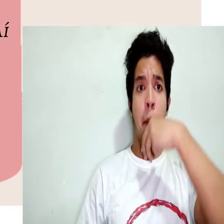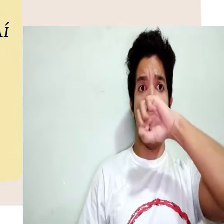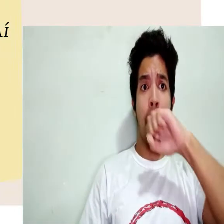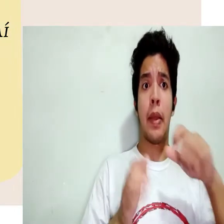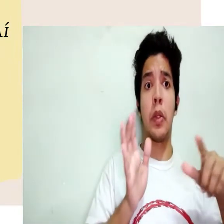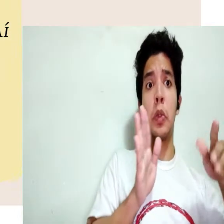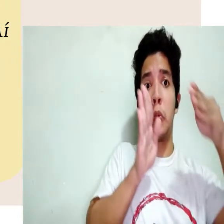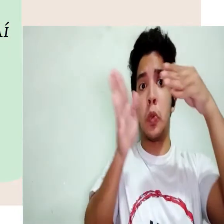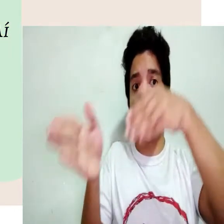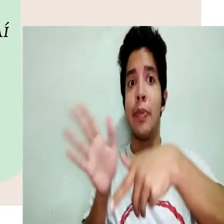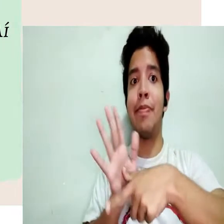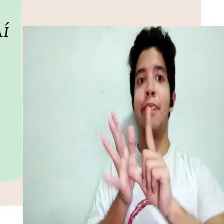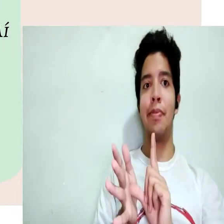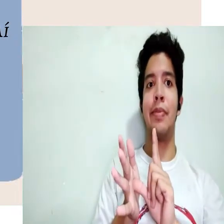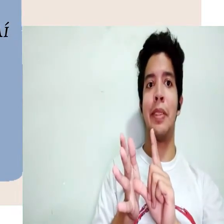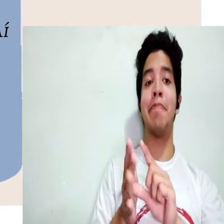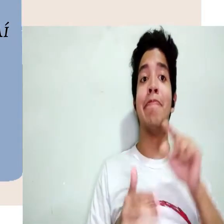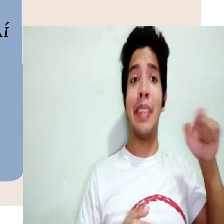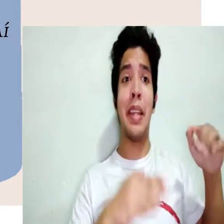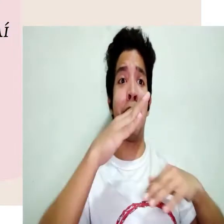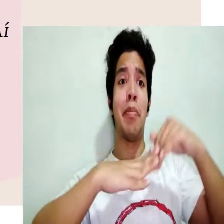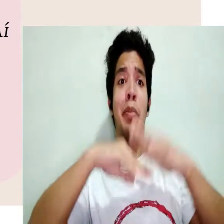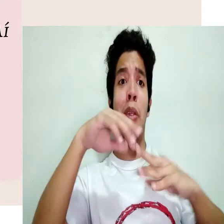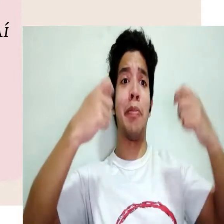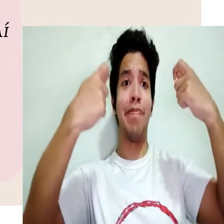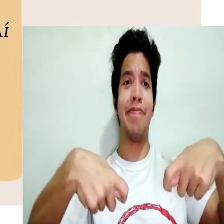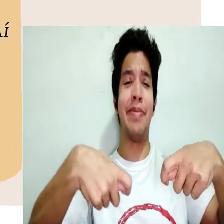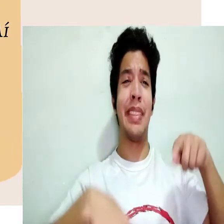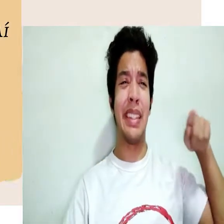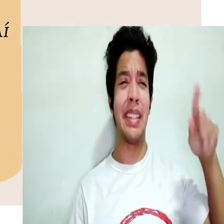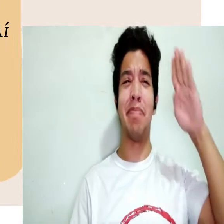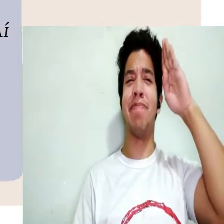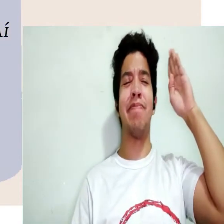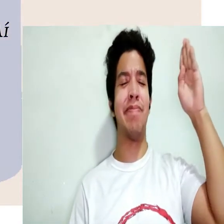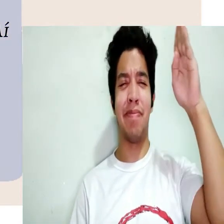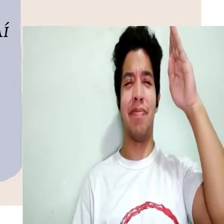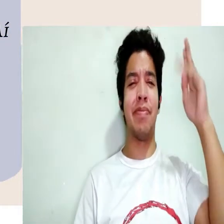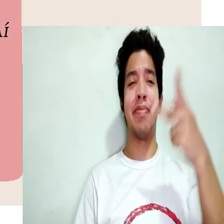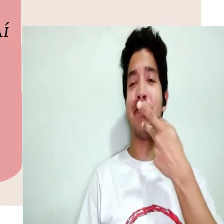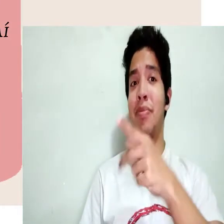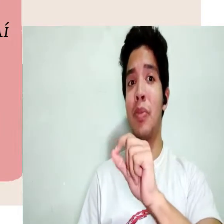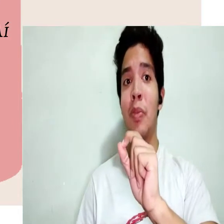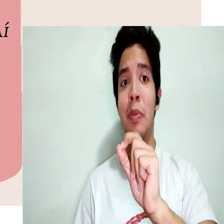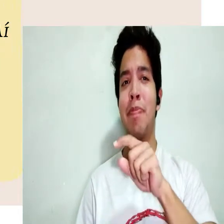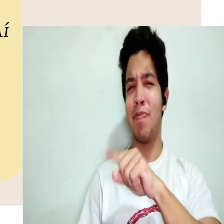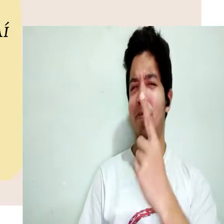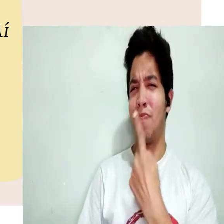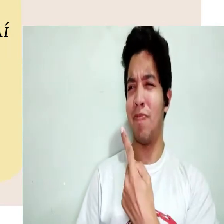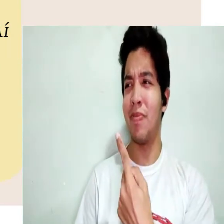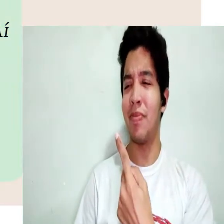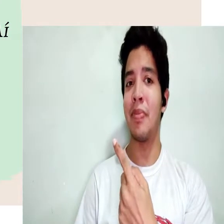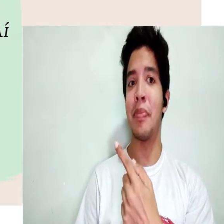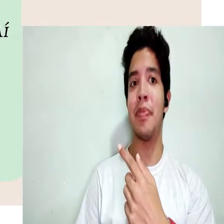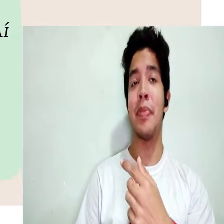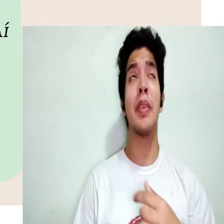bicheiro. Bêbado, completamente bêbado. Aí ele foi e falou assim: "Ah, tá sozinha hoje?" Eu falei: "Tô." Aí ele